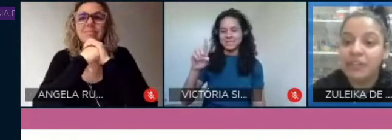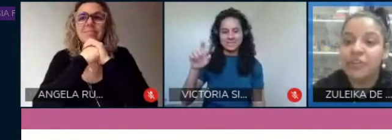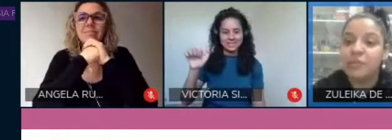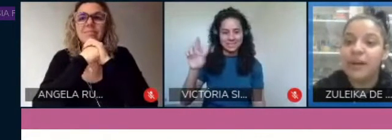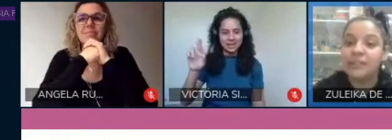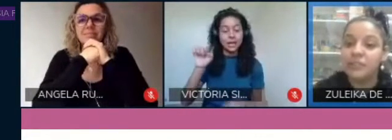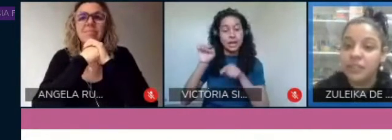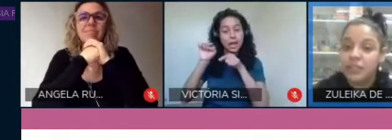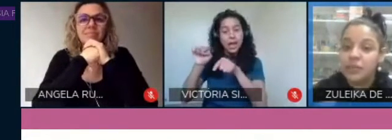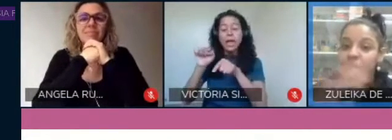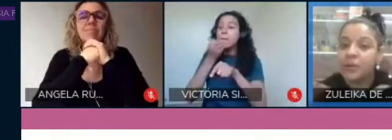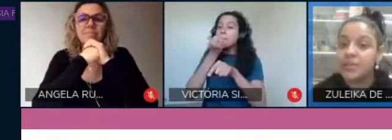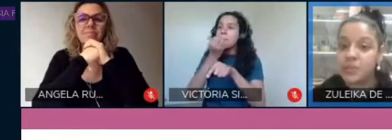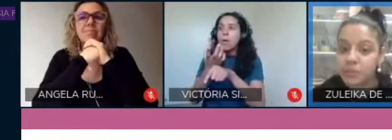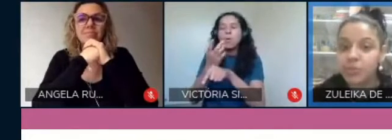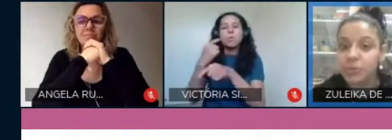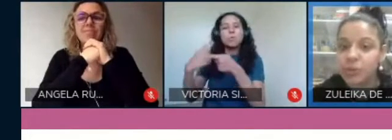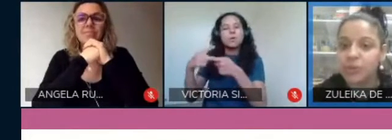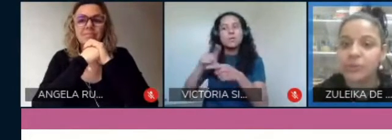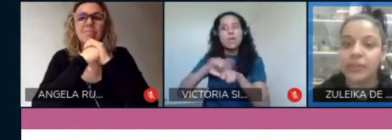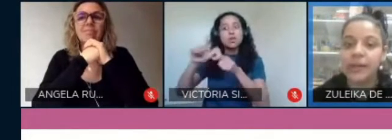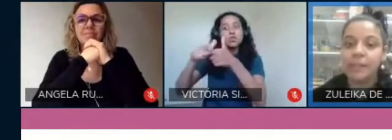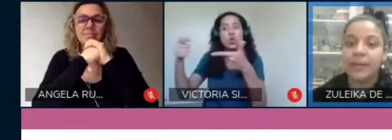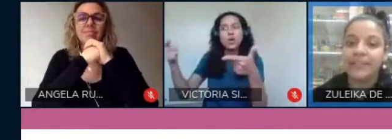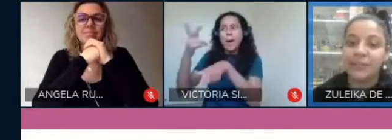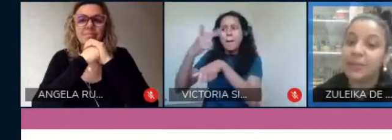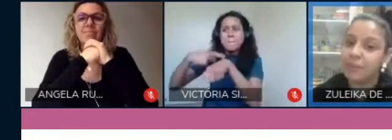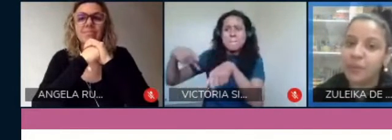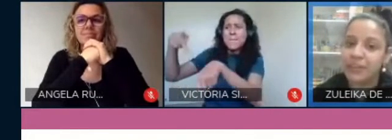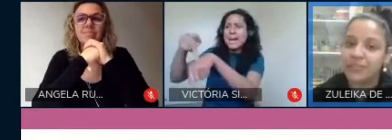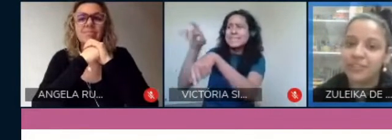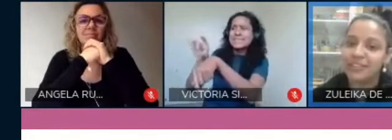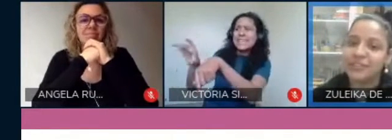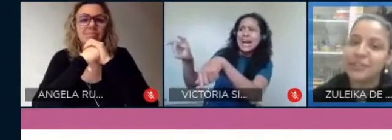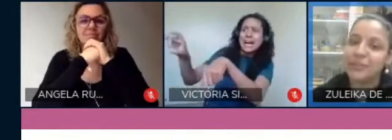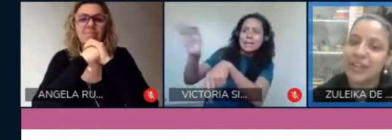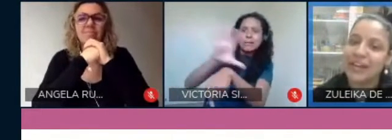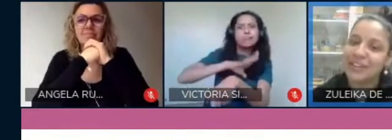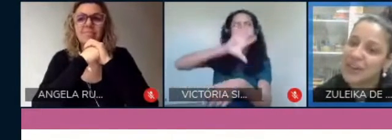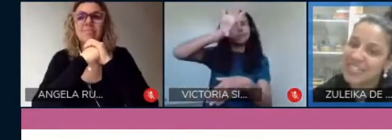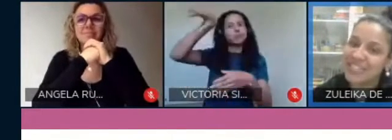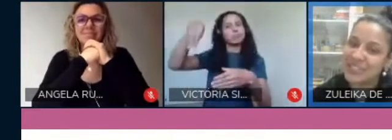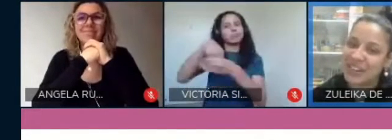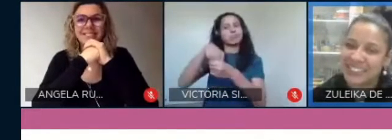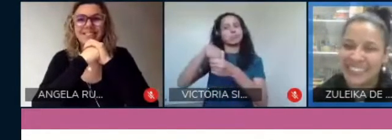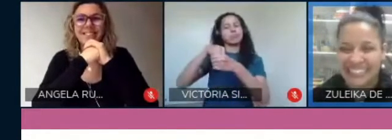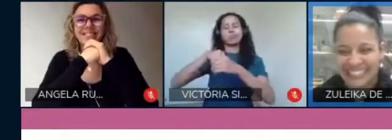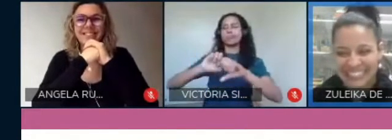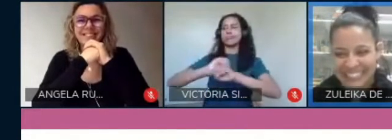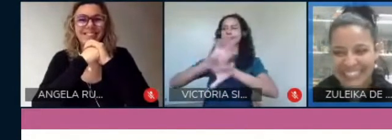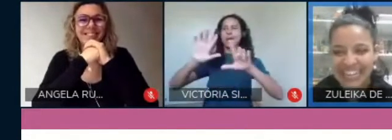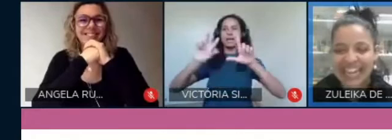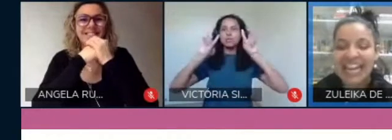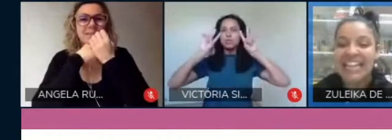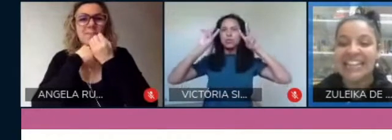gente se manter informado com coisas do mundo todo, né? Então, que bom que está voltando. Então, está quase